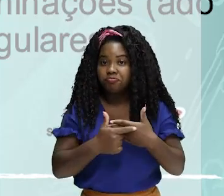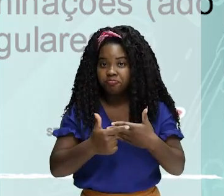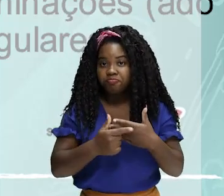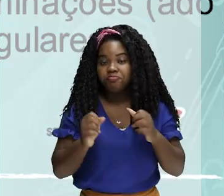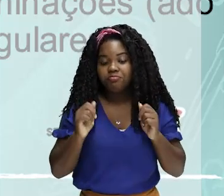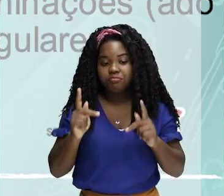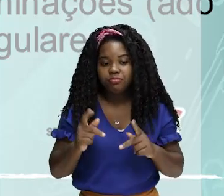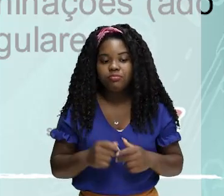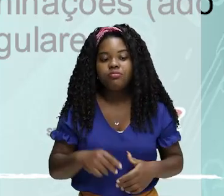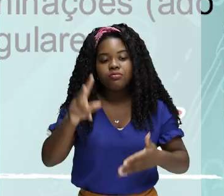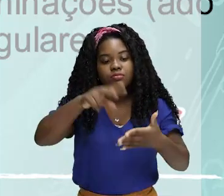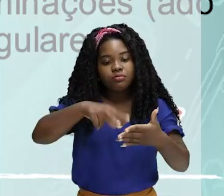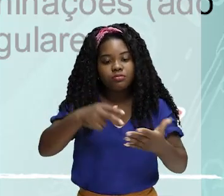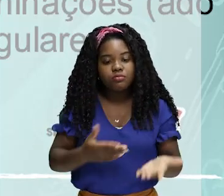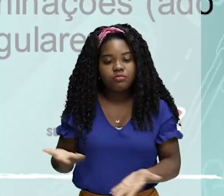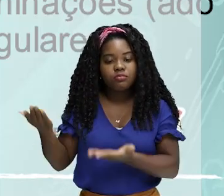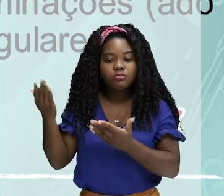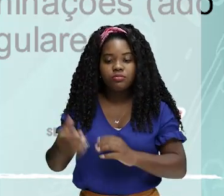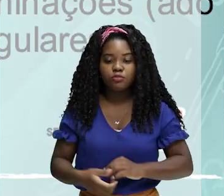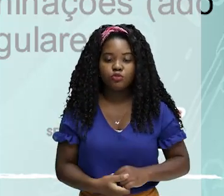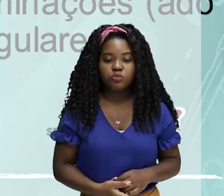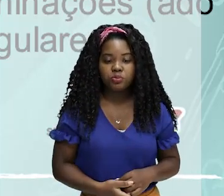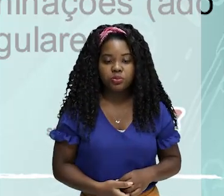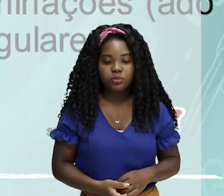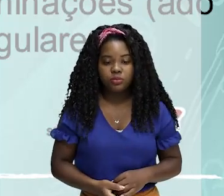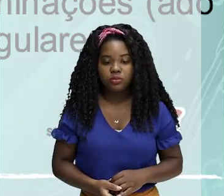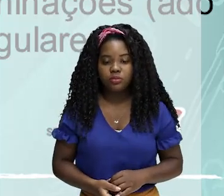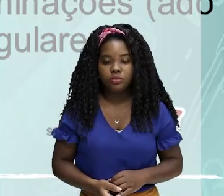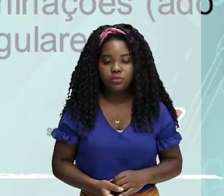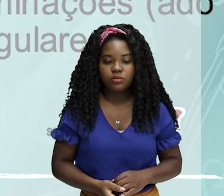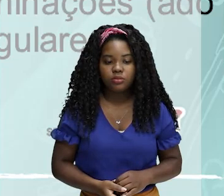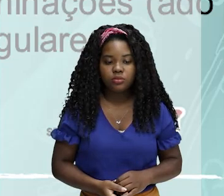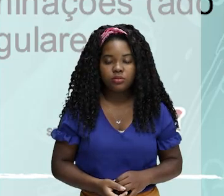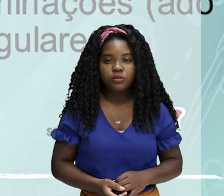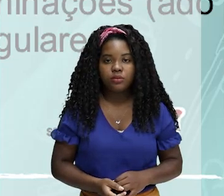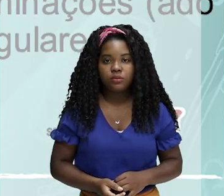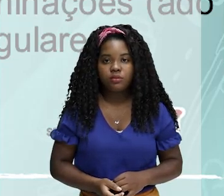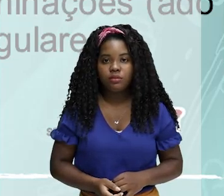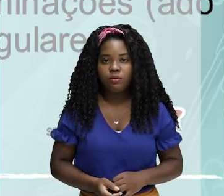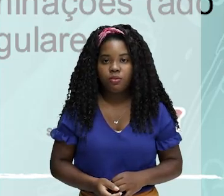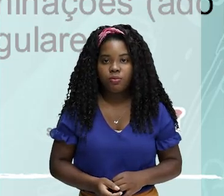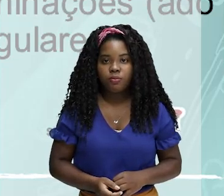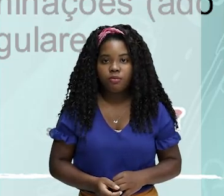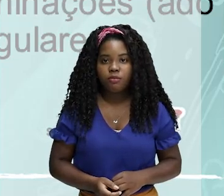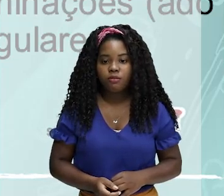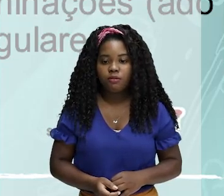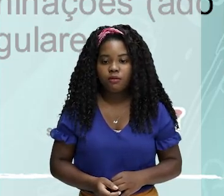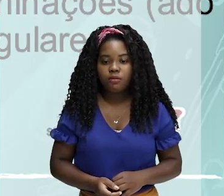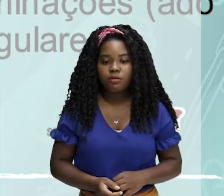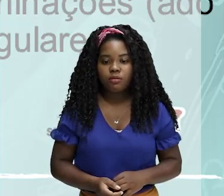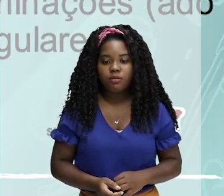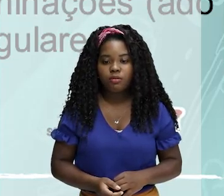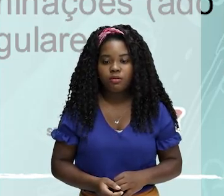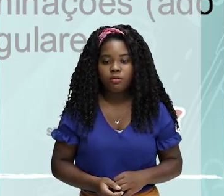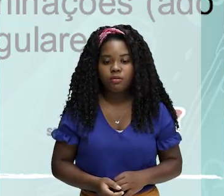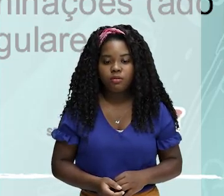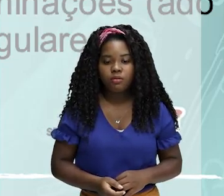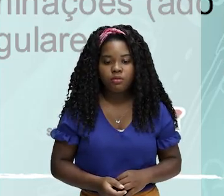do pretérito perfeito no modo subjuntivo é muito simples. Basta acrescentar o verbo auxiliar